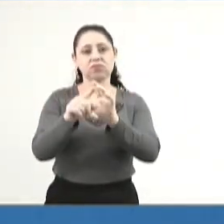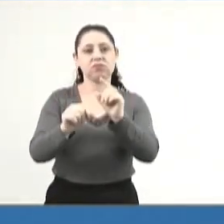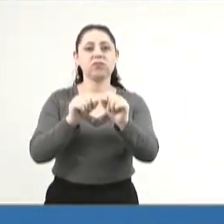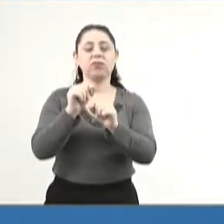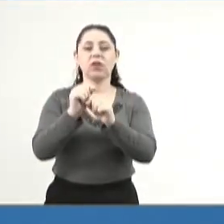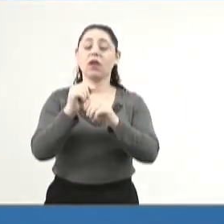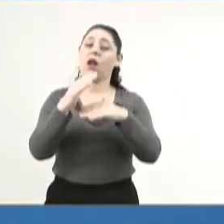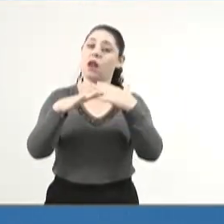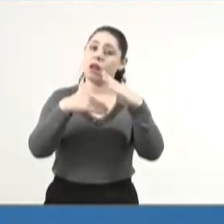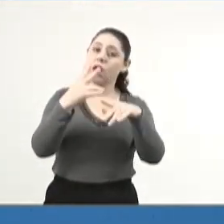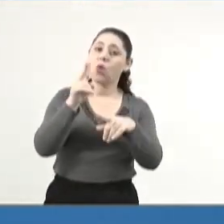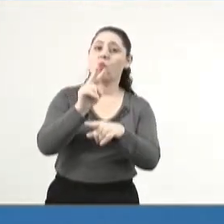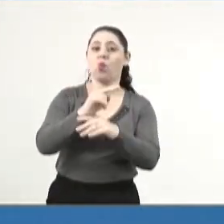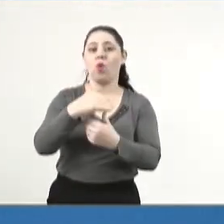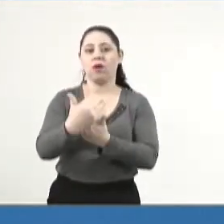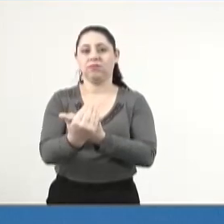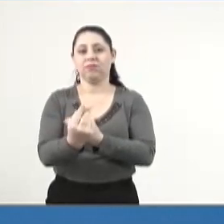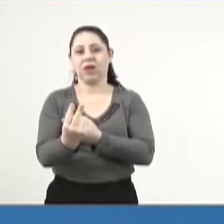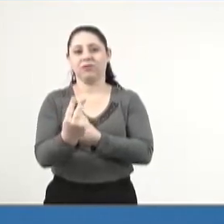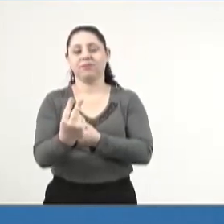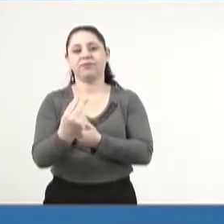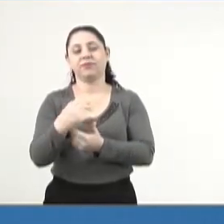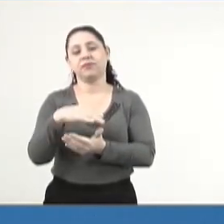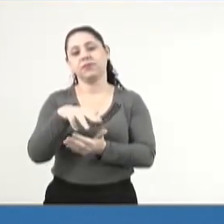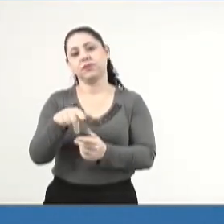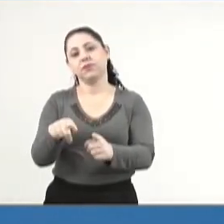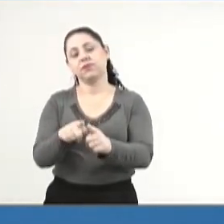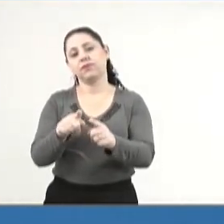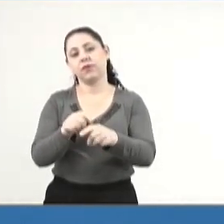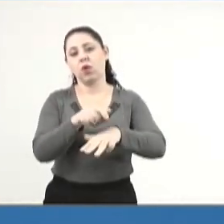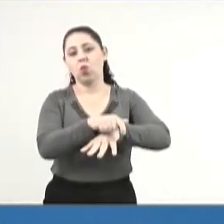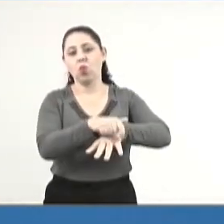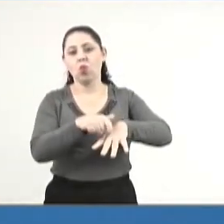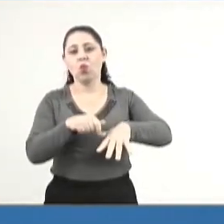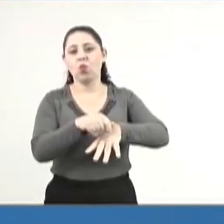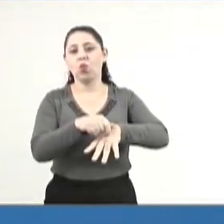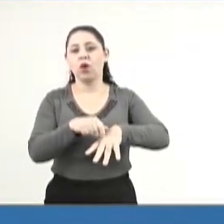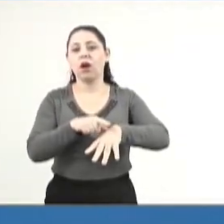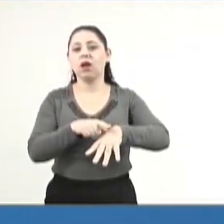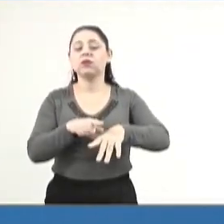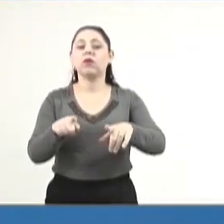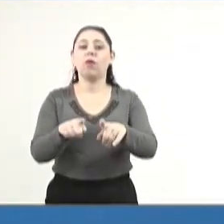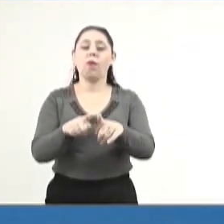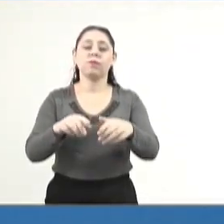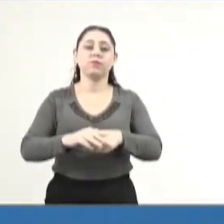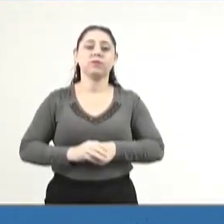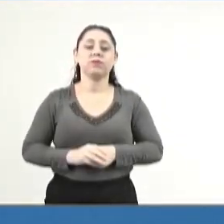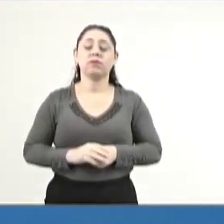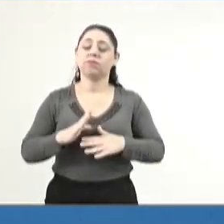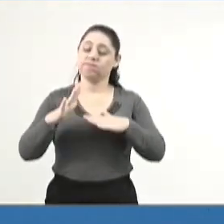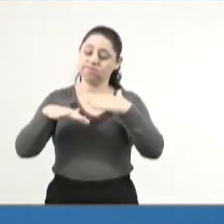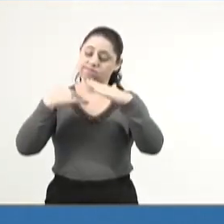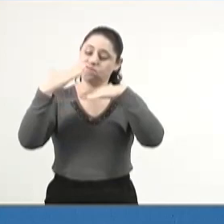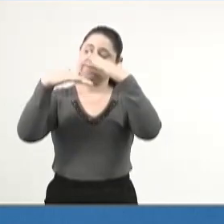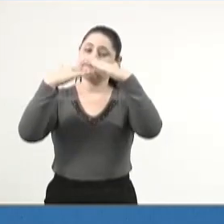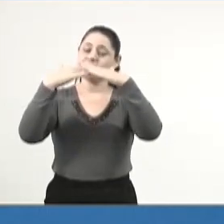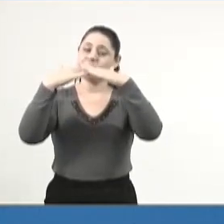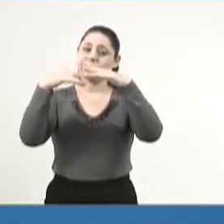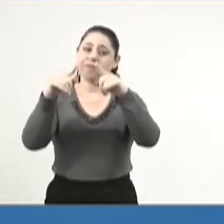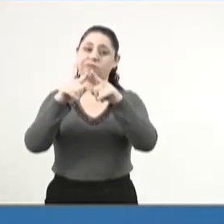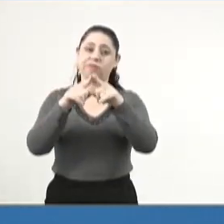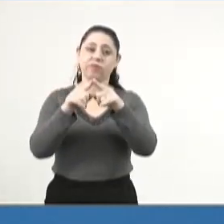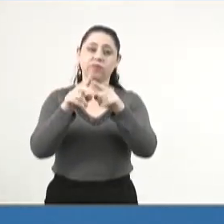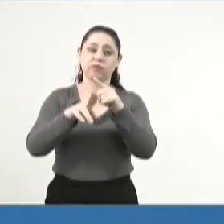do desenvolvimento sustentável, do projeto da Rota Bioceânica, o desenvolvimento sustentável